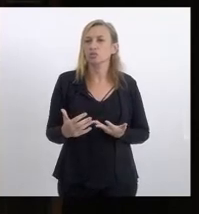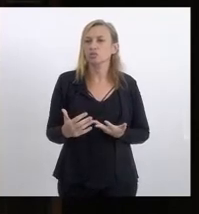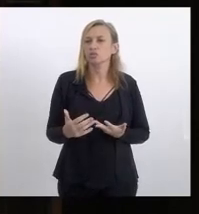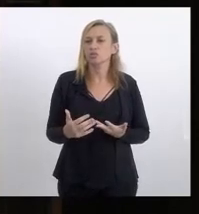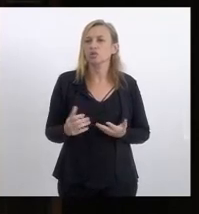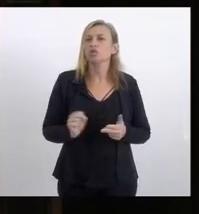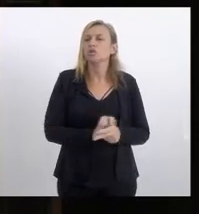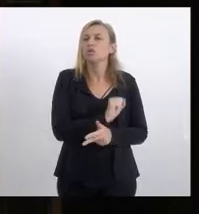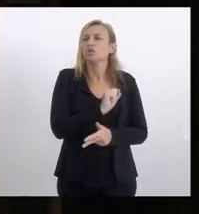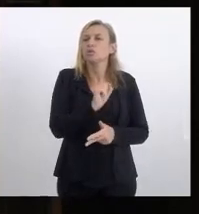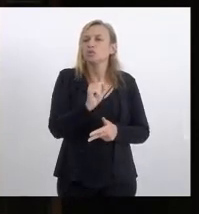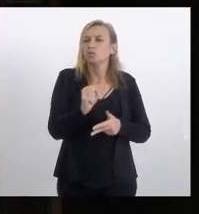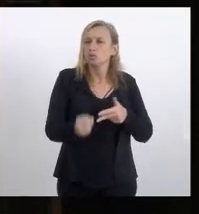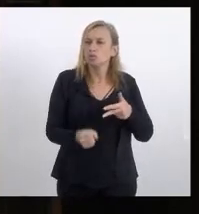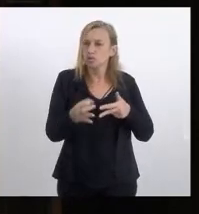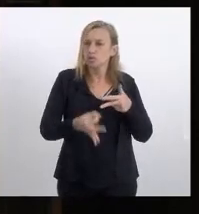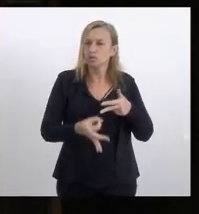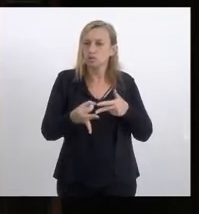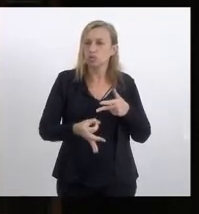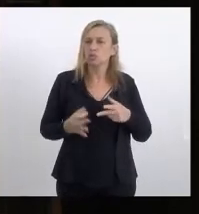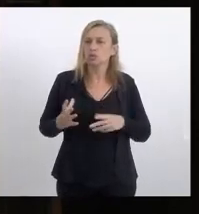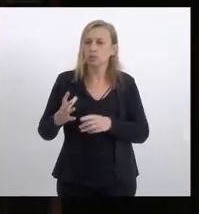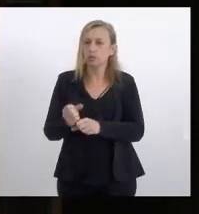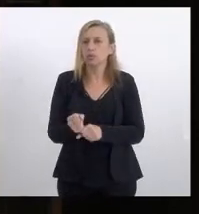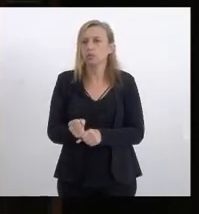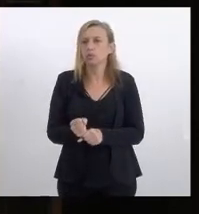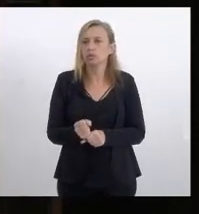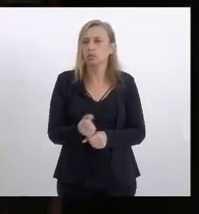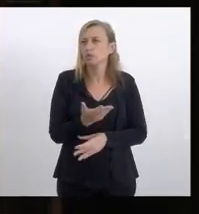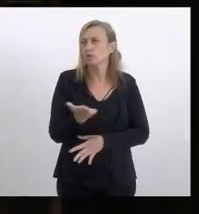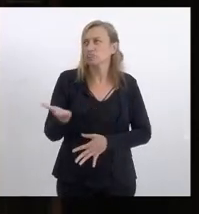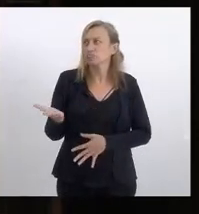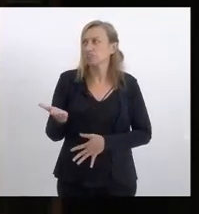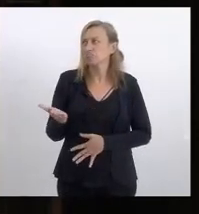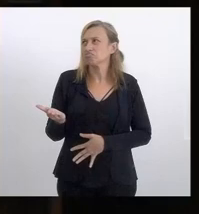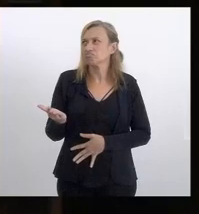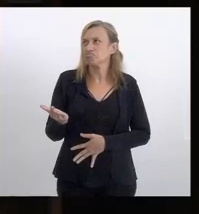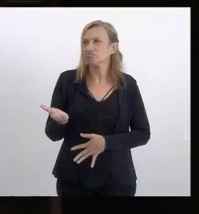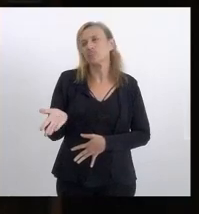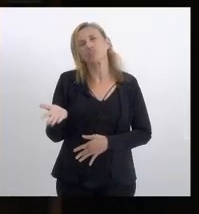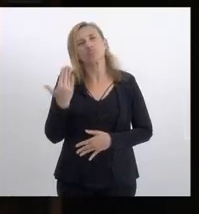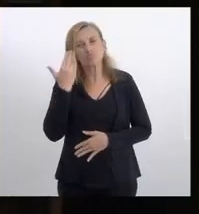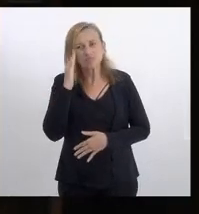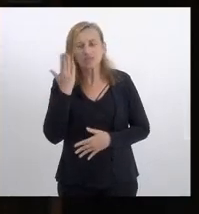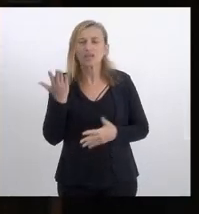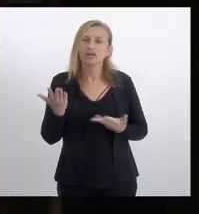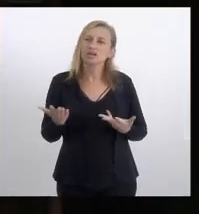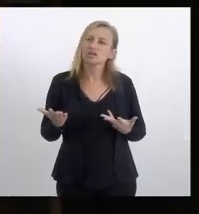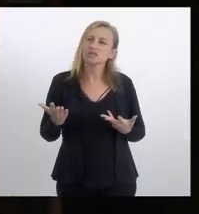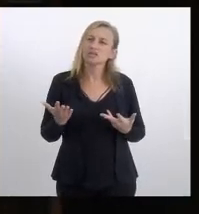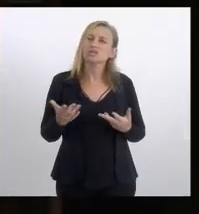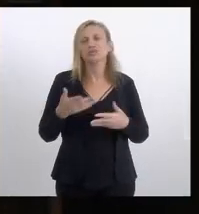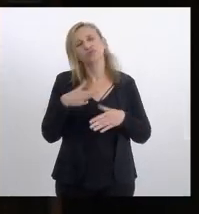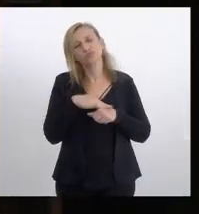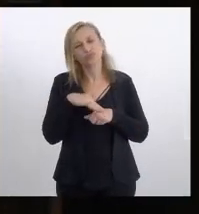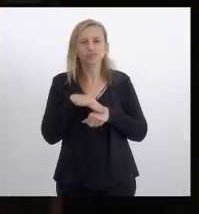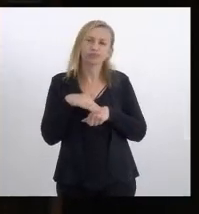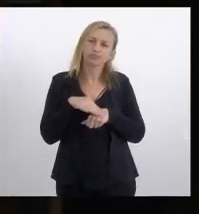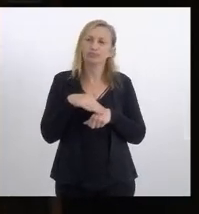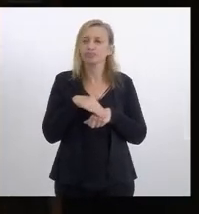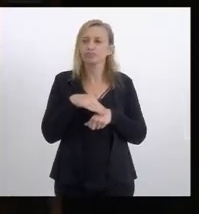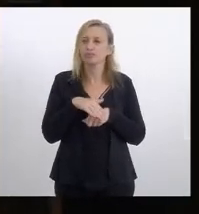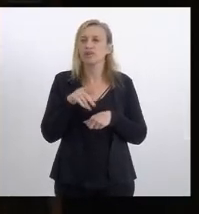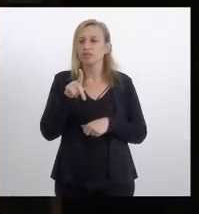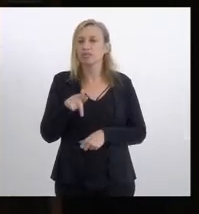Poder Judiciário tá computando isso aí é esse entendimento ficou aqui foi conversado e